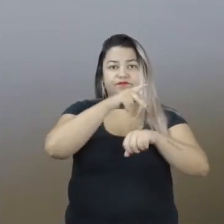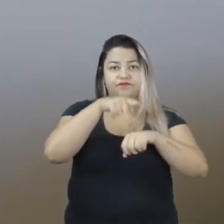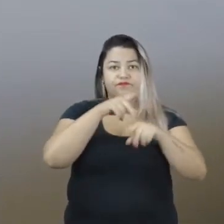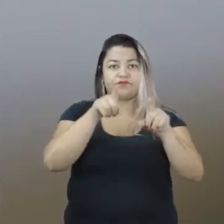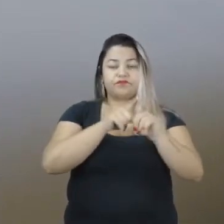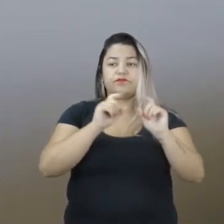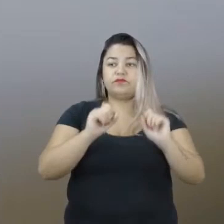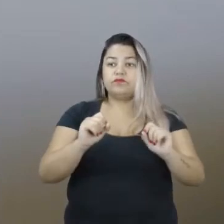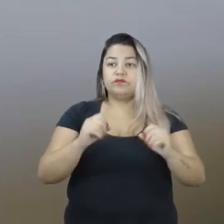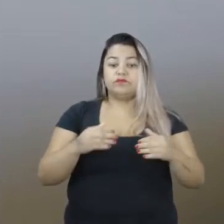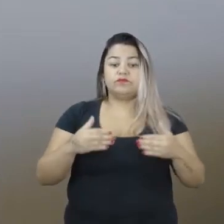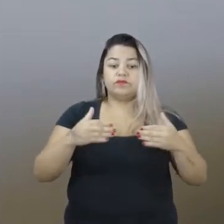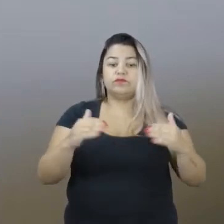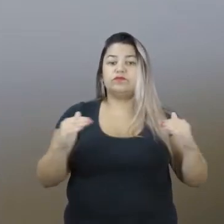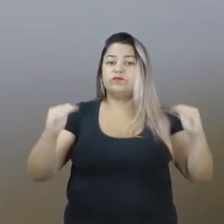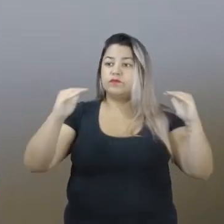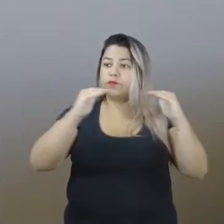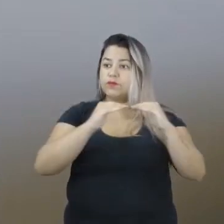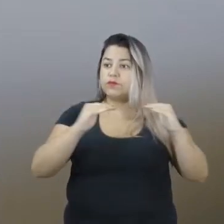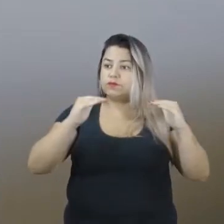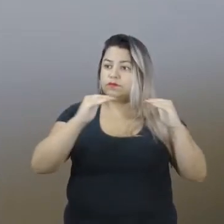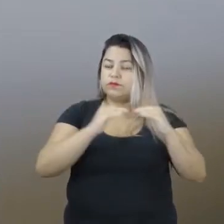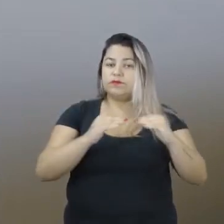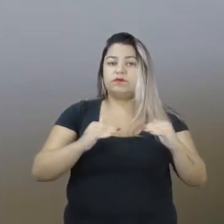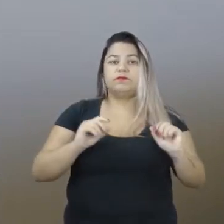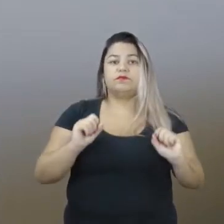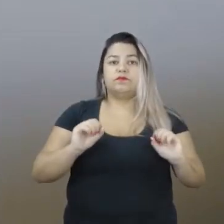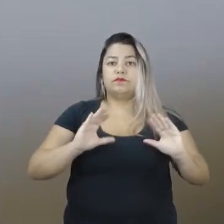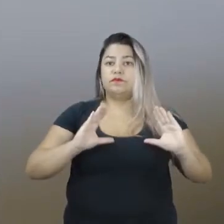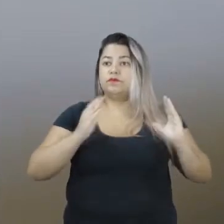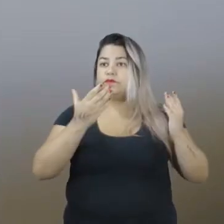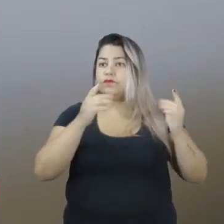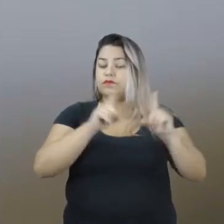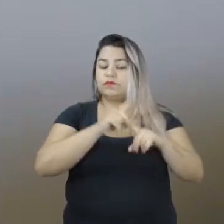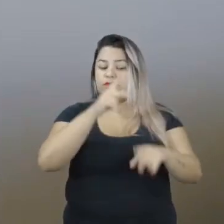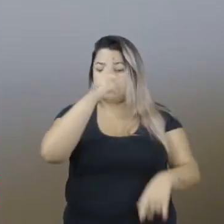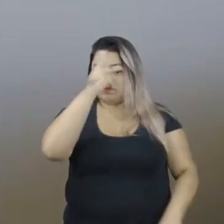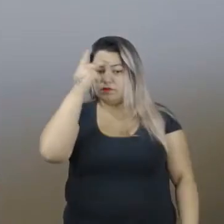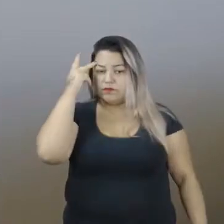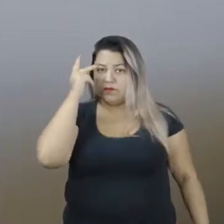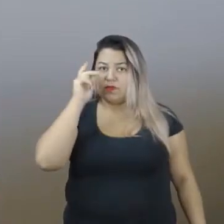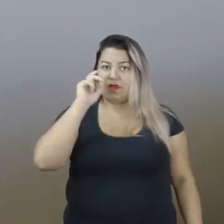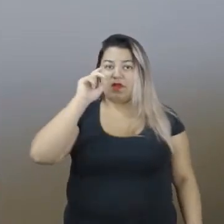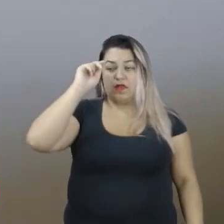participação do Ministério da Igualdade Racial no 2º Fórum Permanente das Pessoas